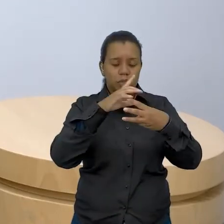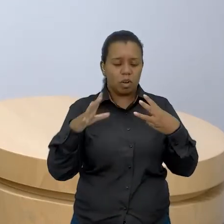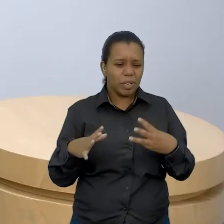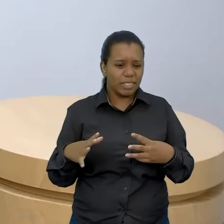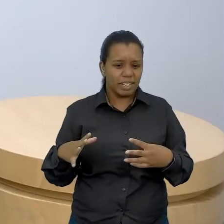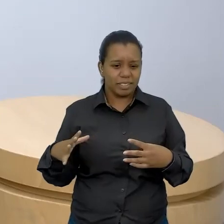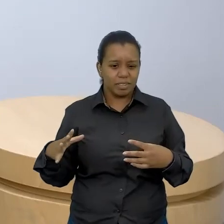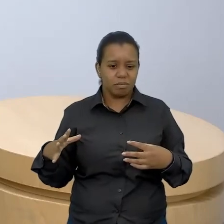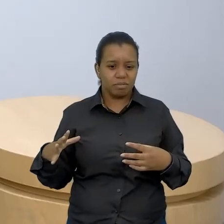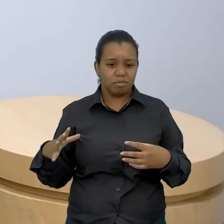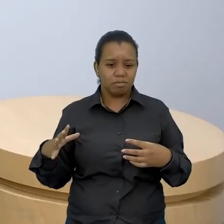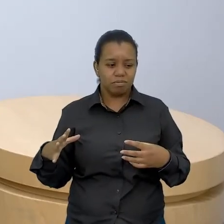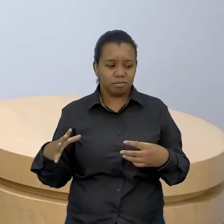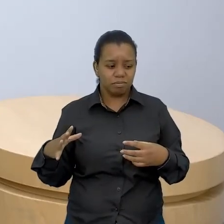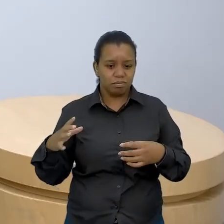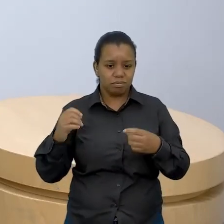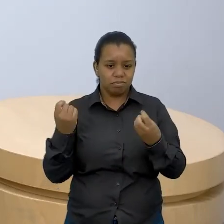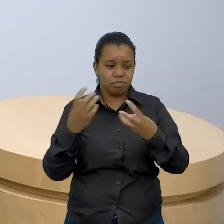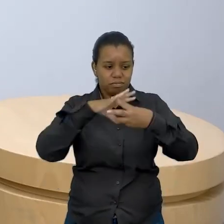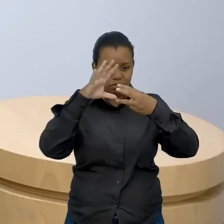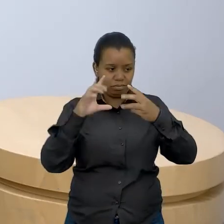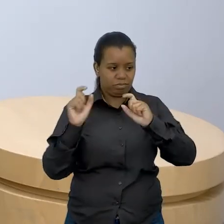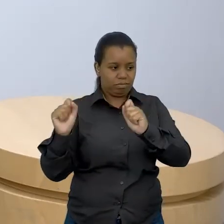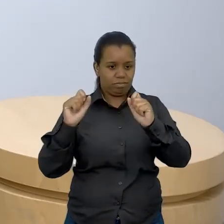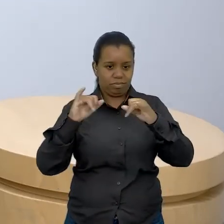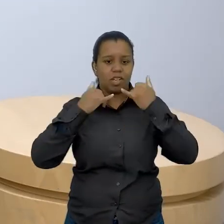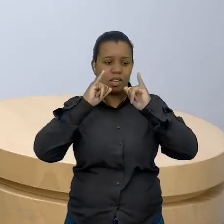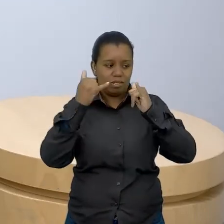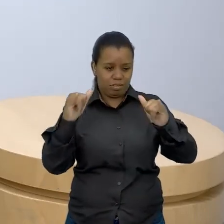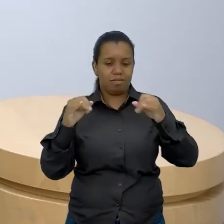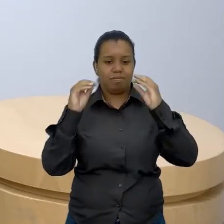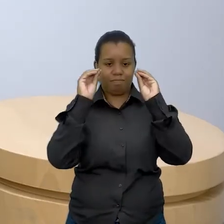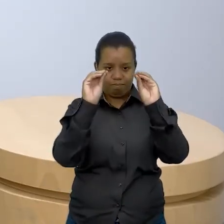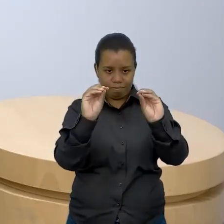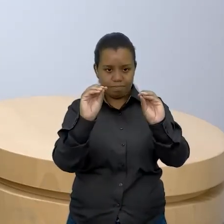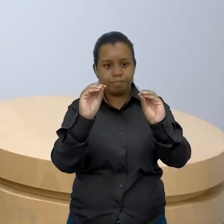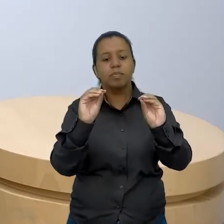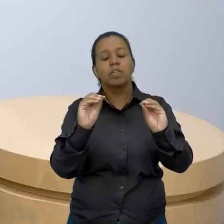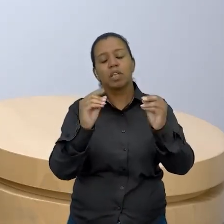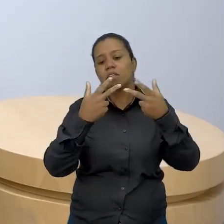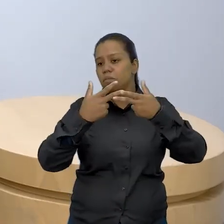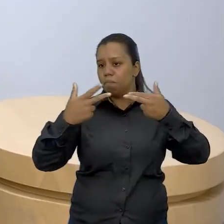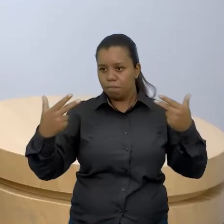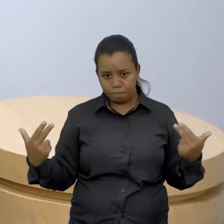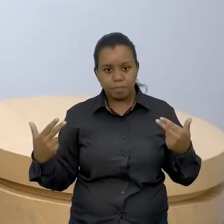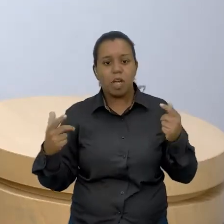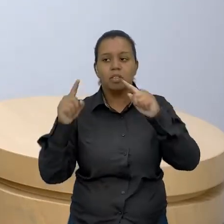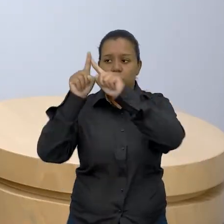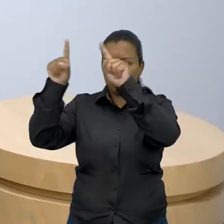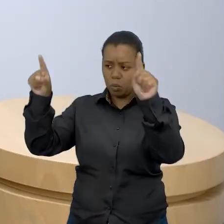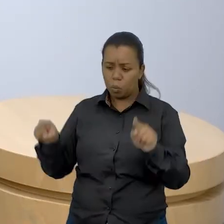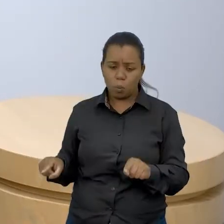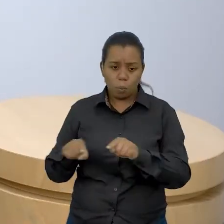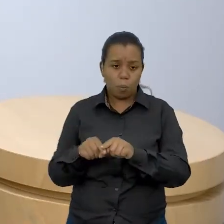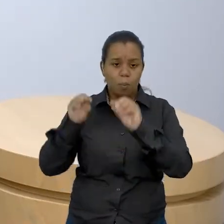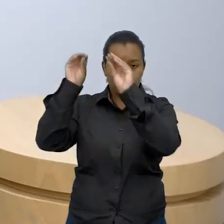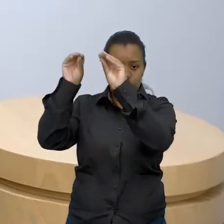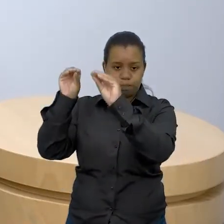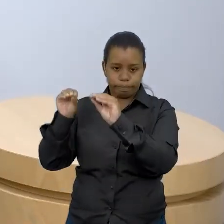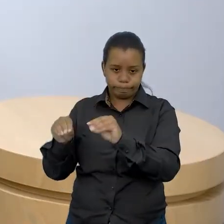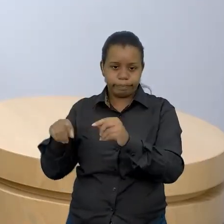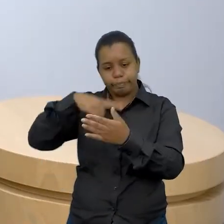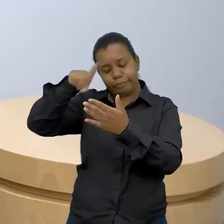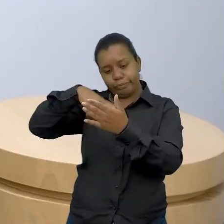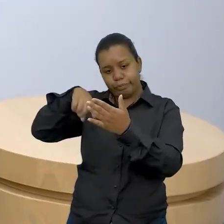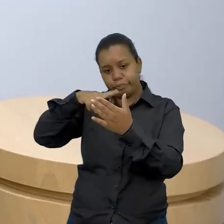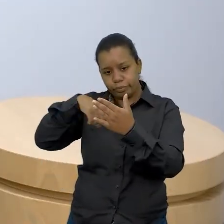que vem do poste até o QDC, que é o quadro, né, de medidor que a gente tem nas nossas casas, todas